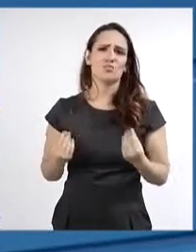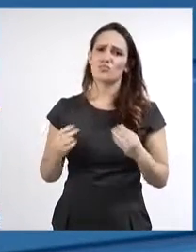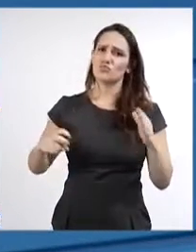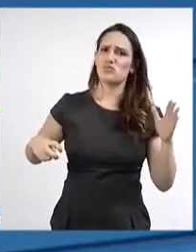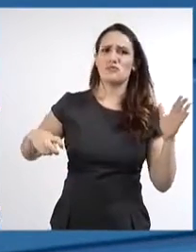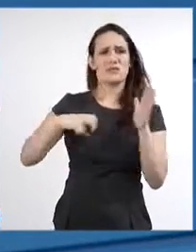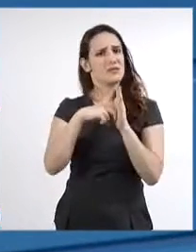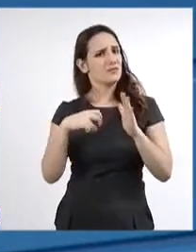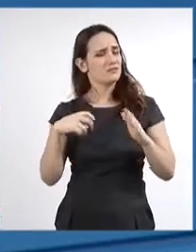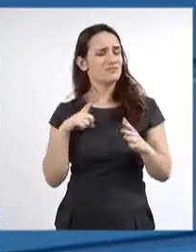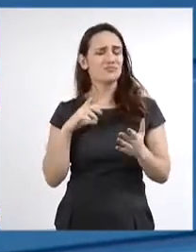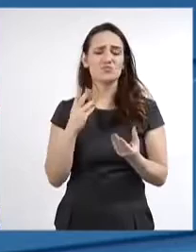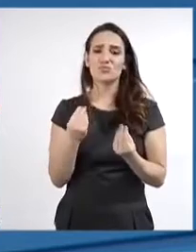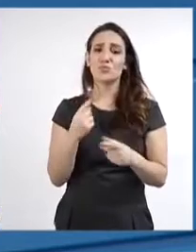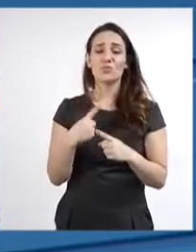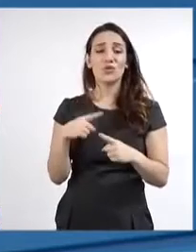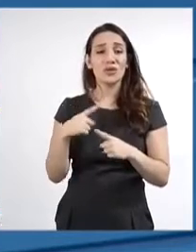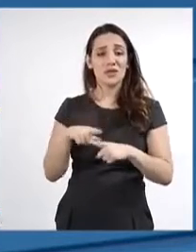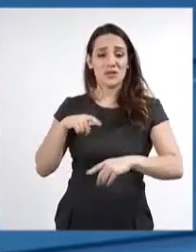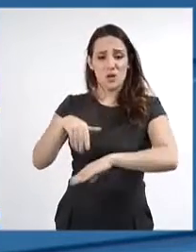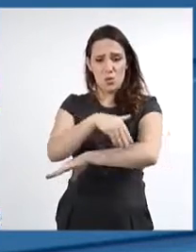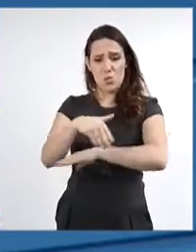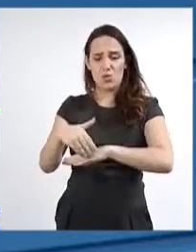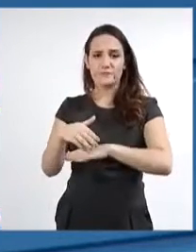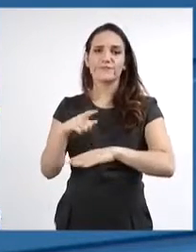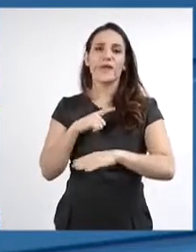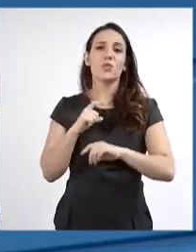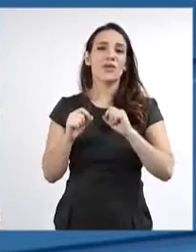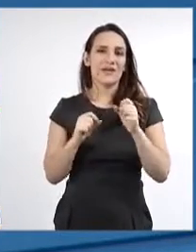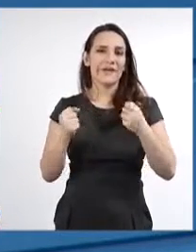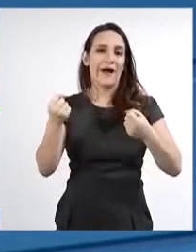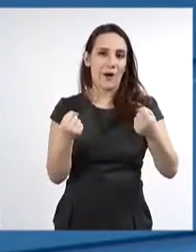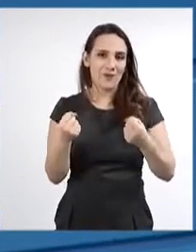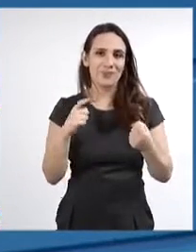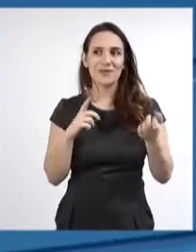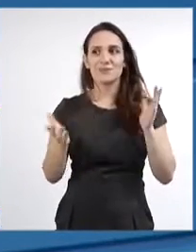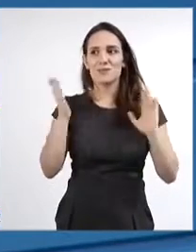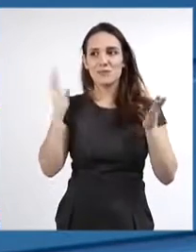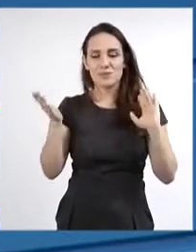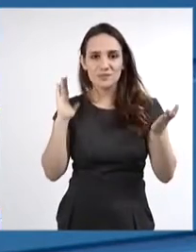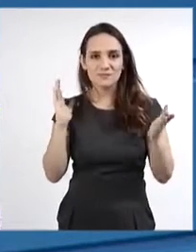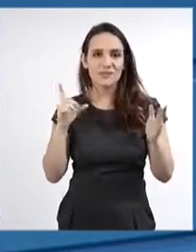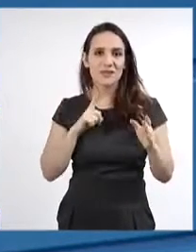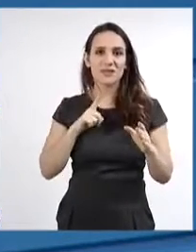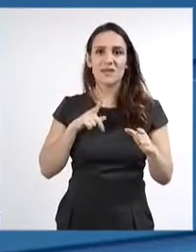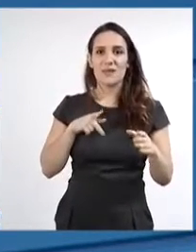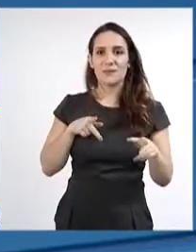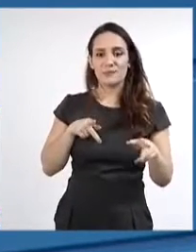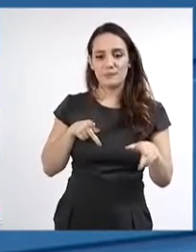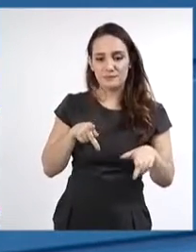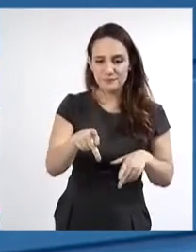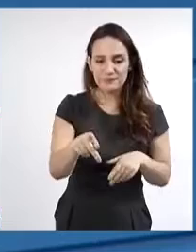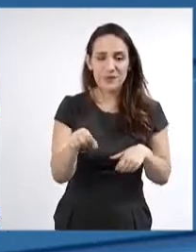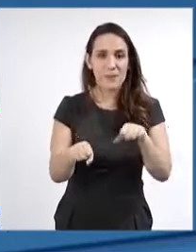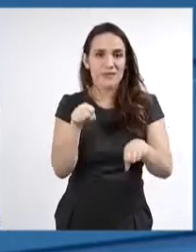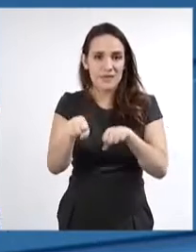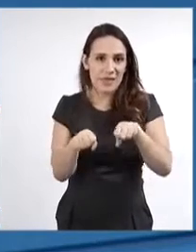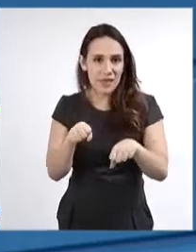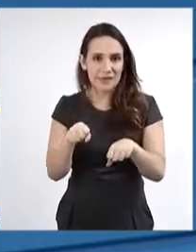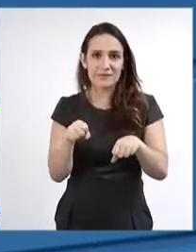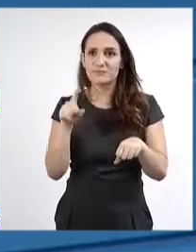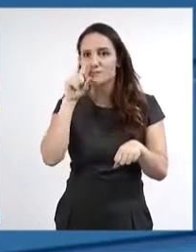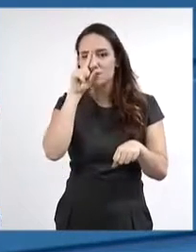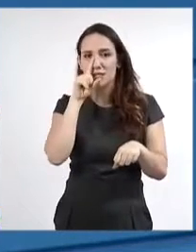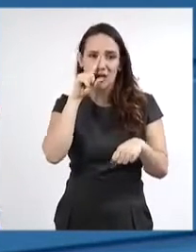alto. Haja visto que o trecho é ocupado por carretas de grande porte e, ao mesmo tempo, por bicicletas, fazendo com que os caminhões e